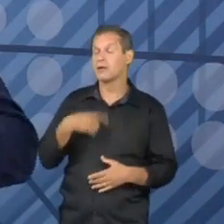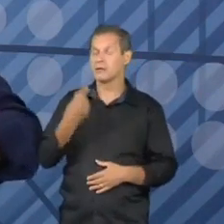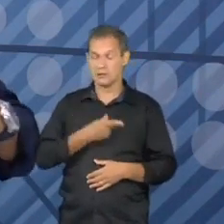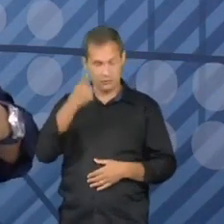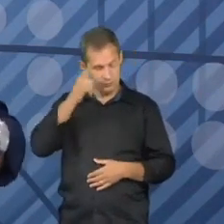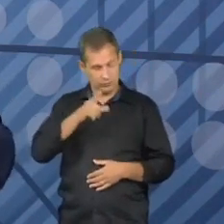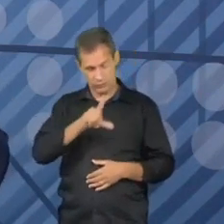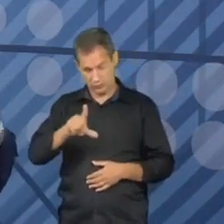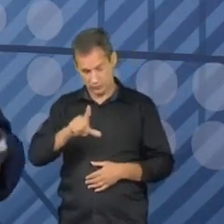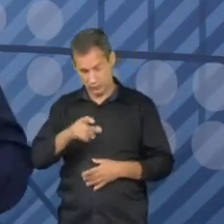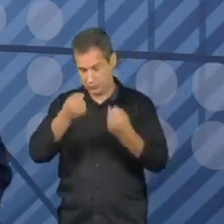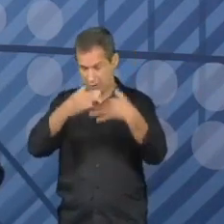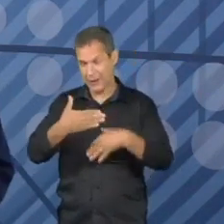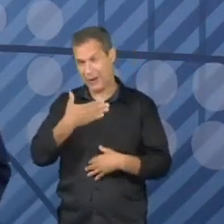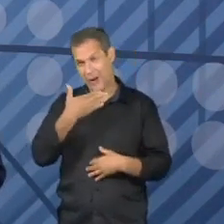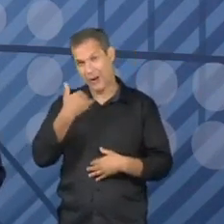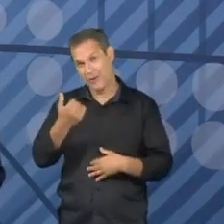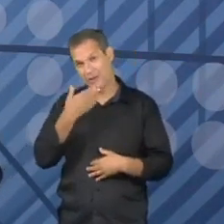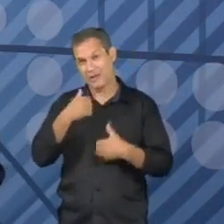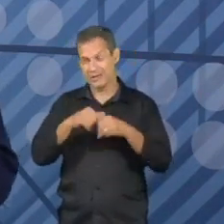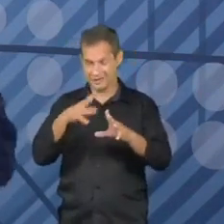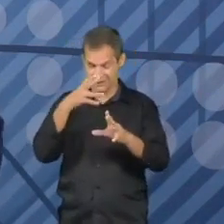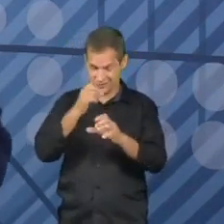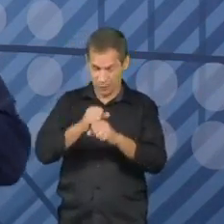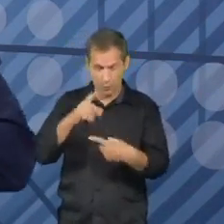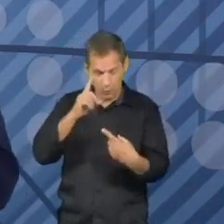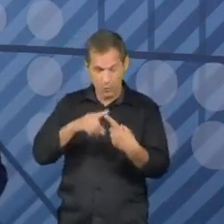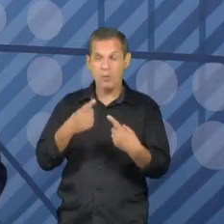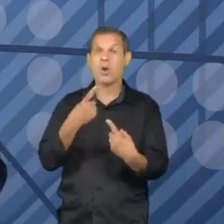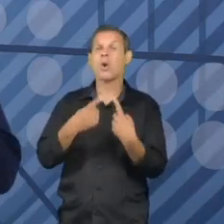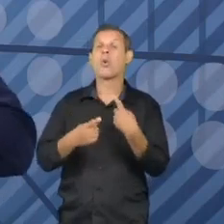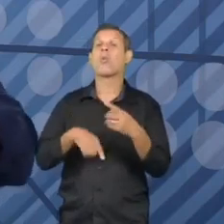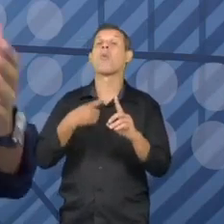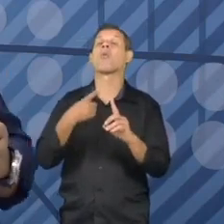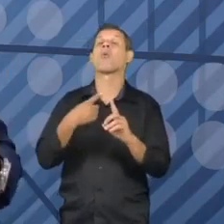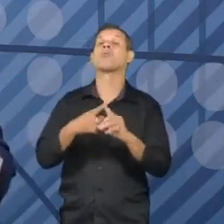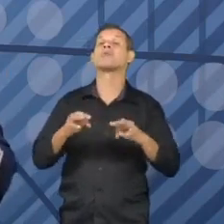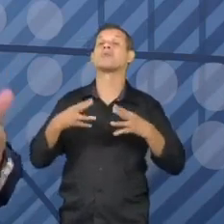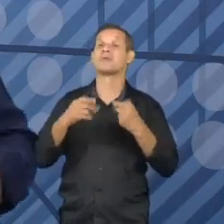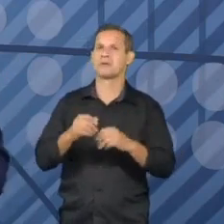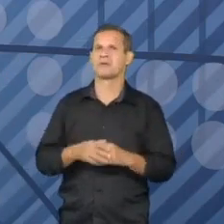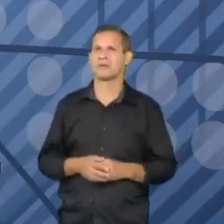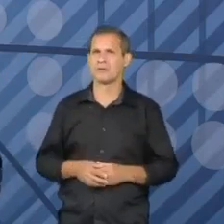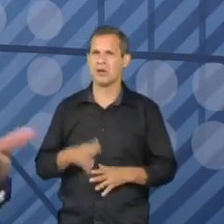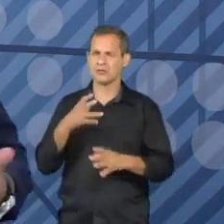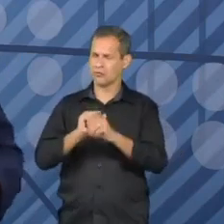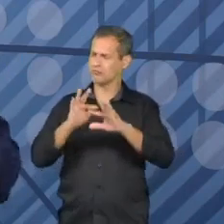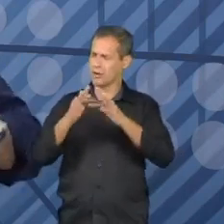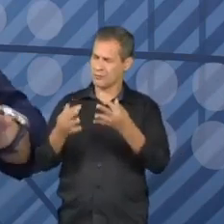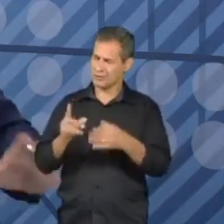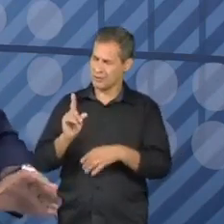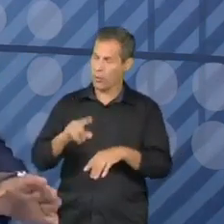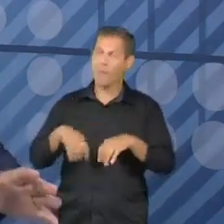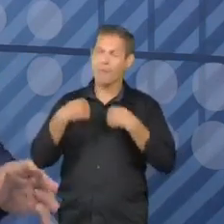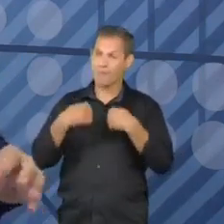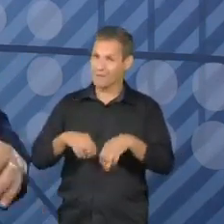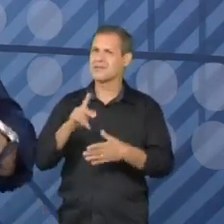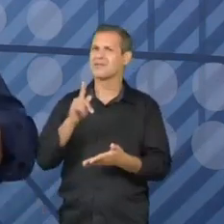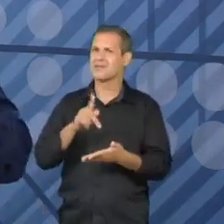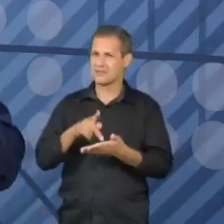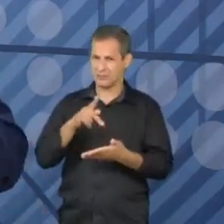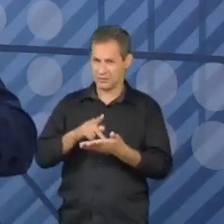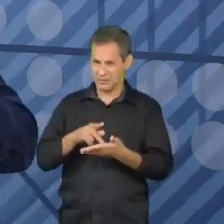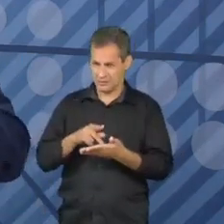possa novamente falar mais um pouco sobre esses cálculos. Primeiro, qual a intenção de tudo isso? São cálculos simples? Não, precisa realmente